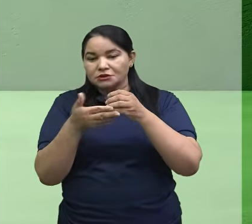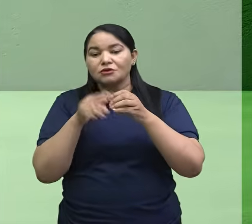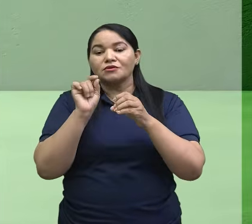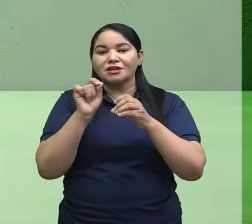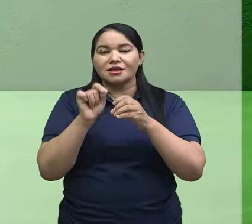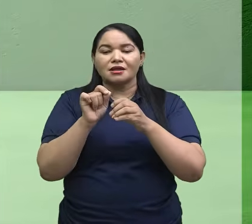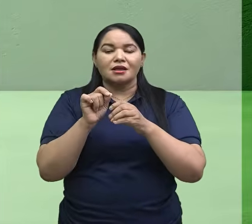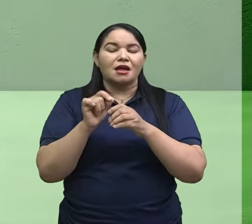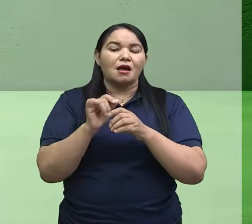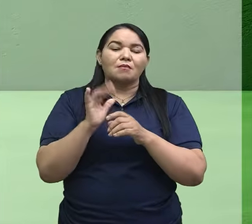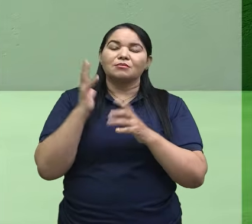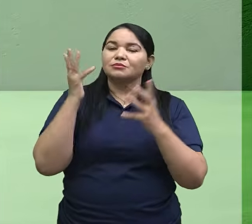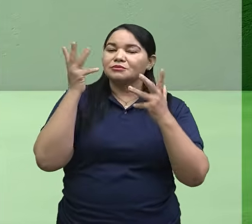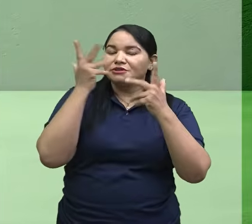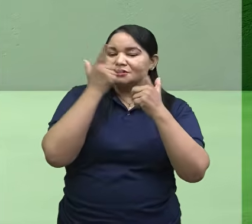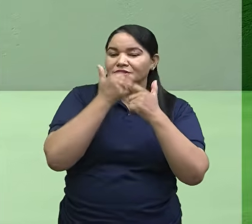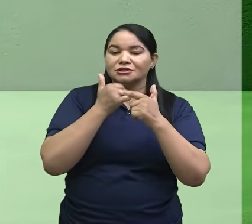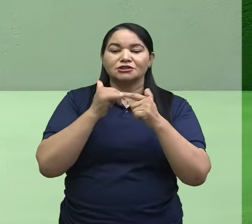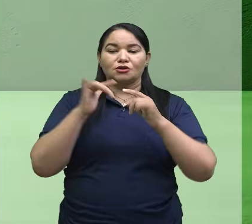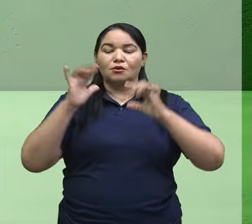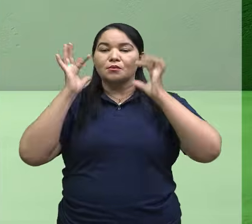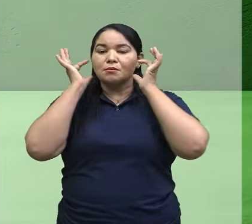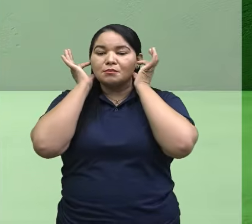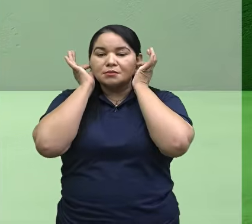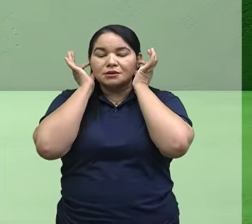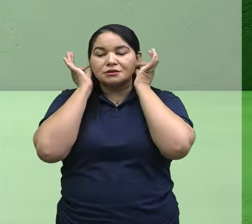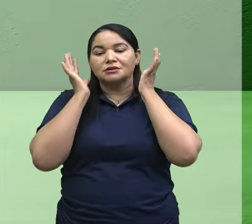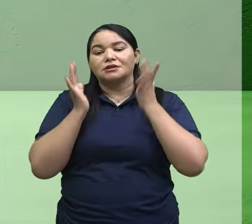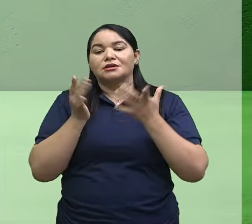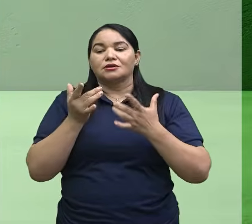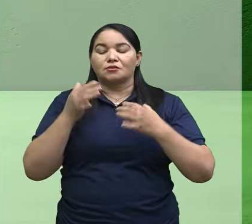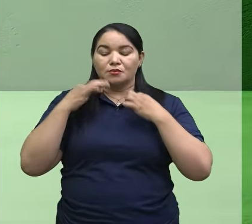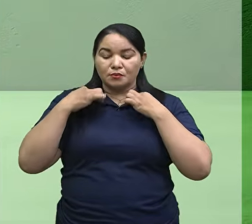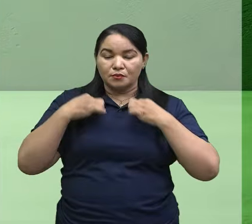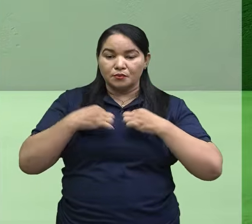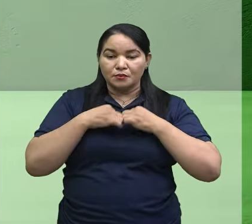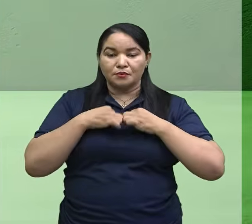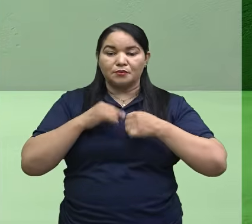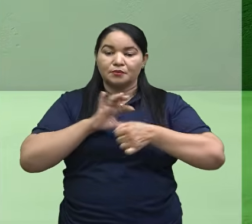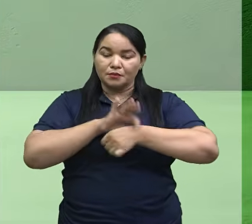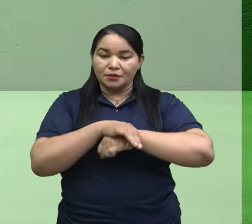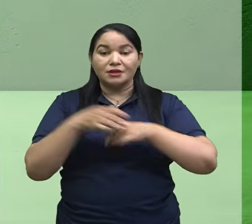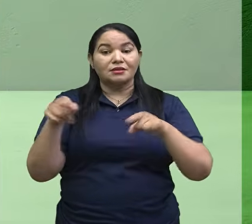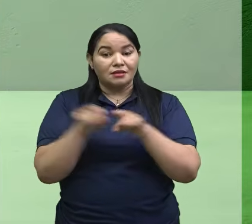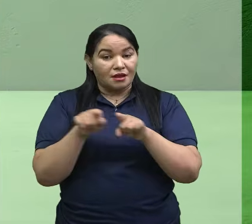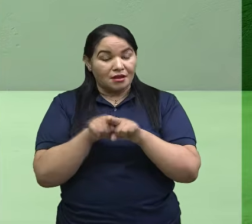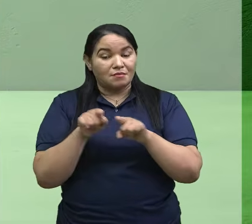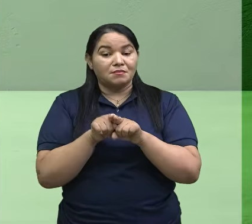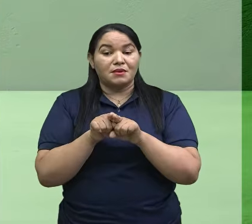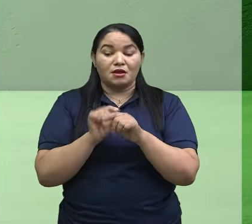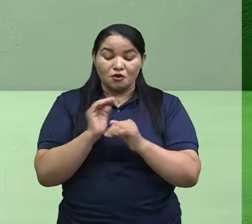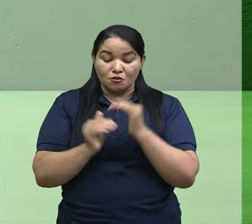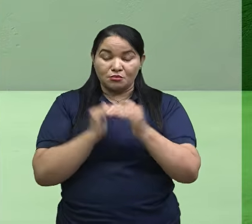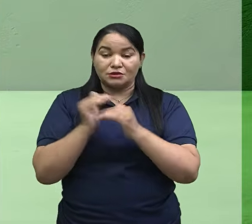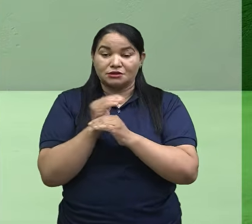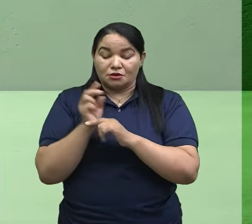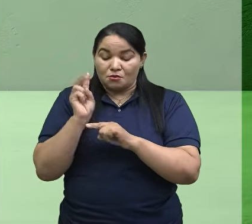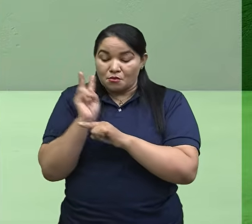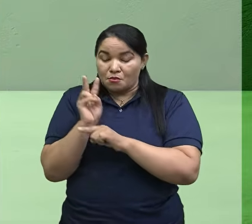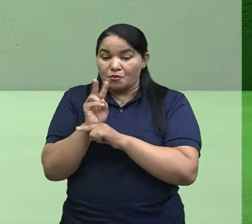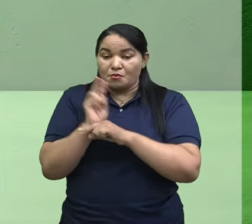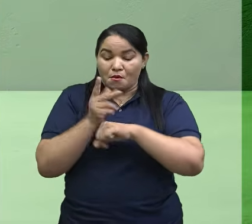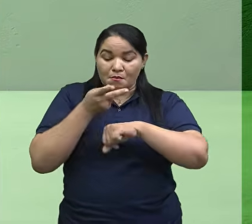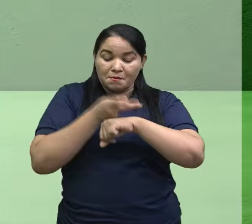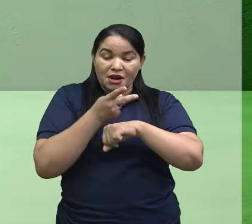mais bonitas para serem comercializadas, como é o caso das bijuterias, que também passam pelo processo de prateação